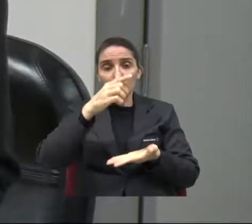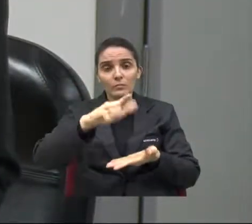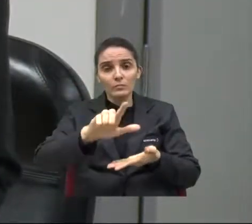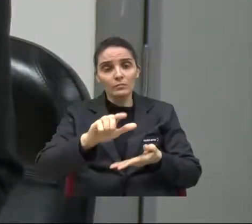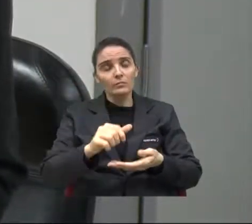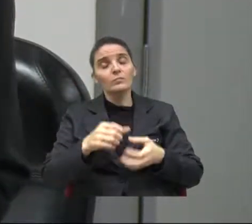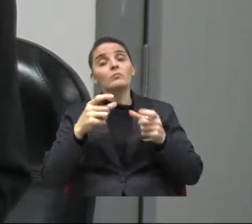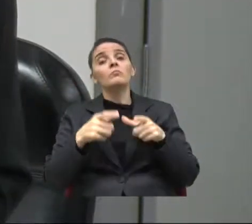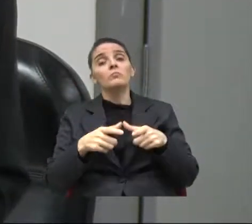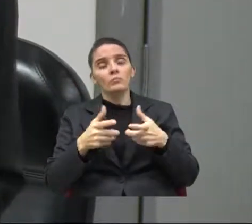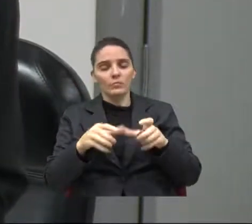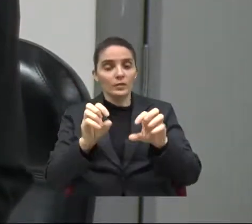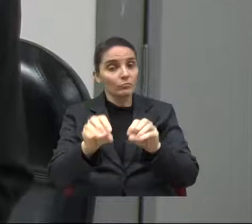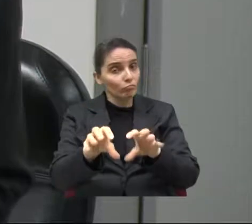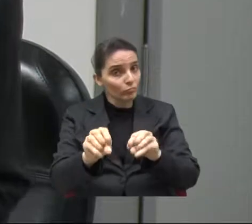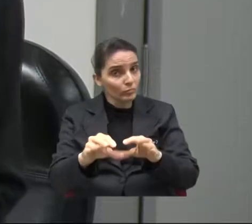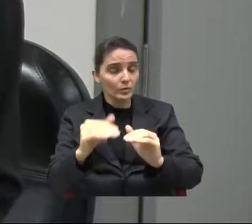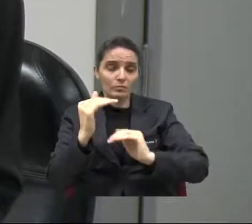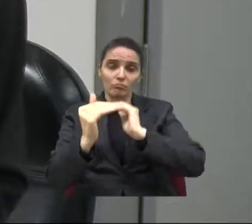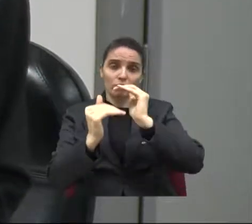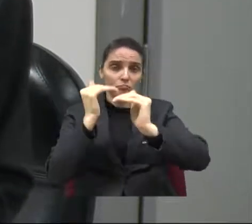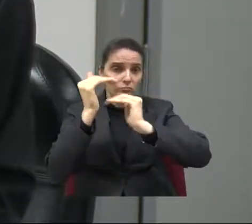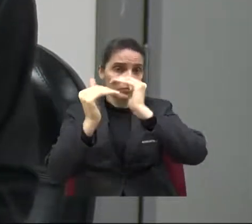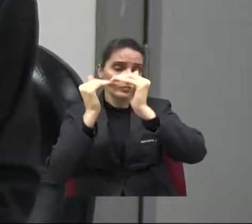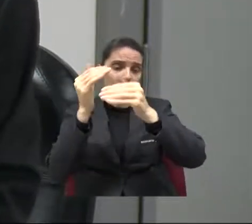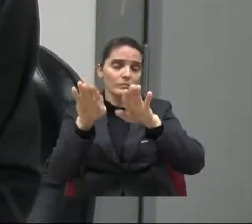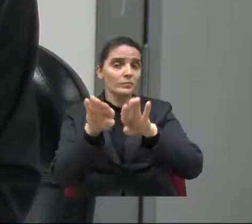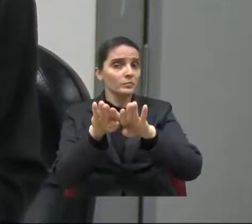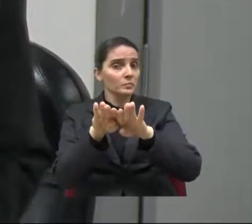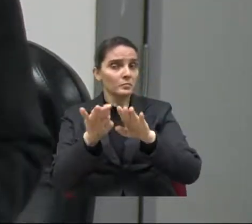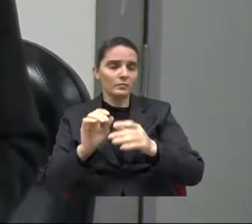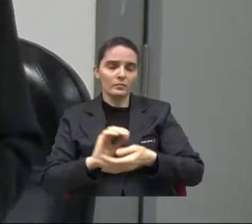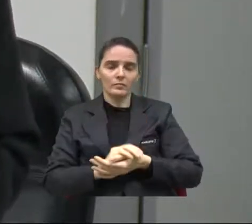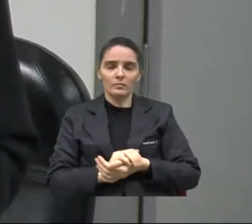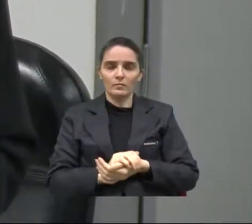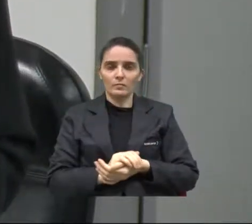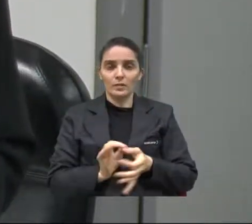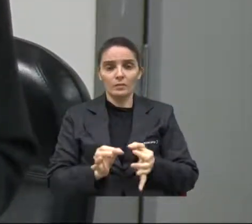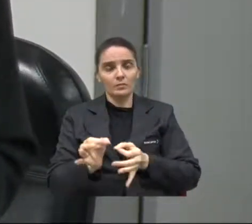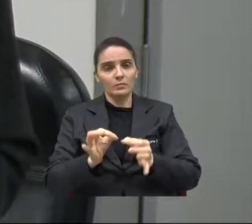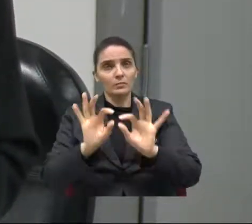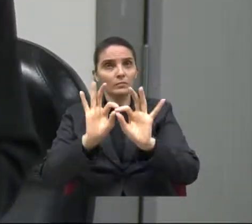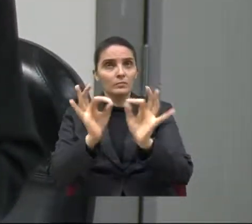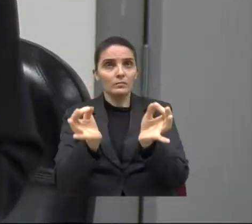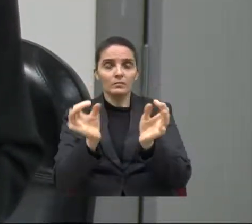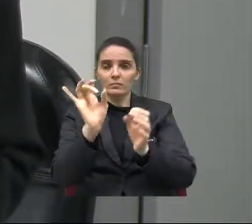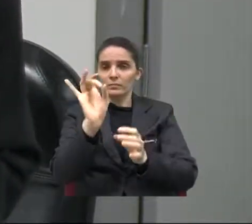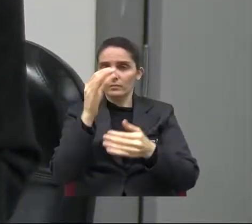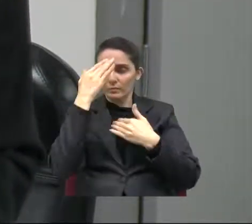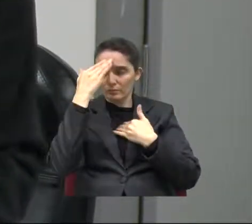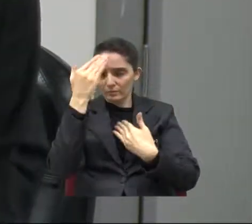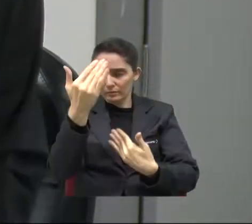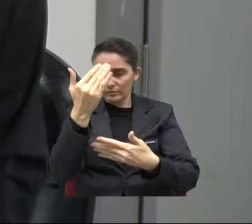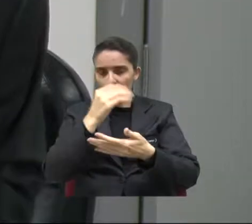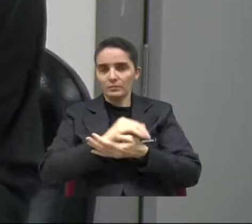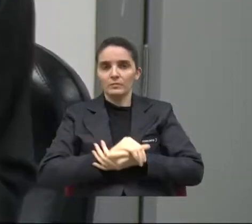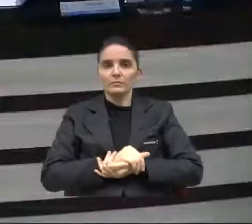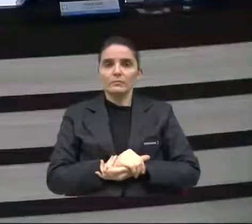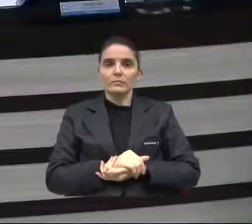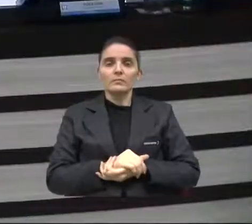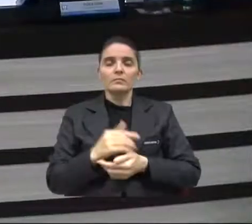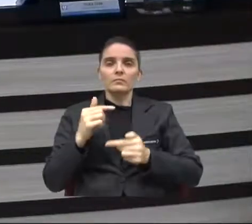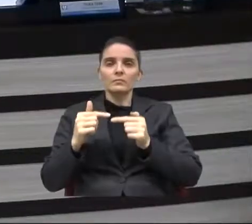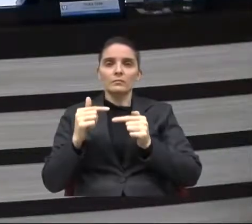a educação e o desenvolvimento. Simplesmente e meramente só isso, senhor presidente. Obrigado.